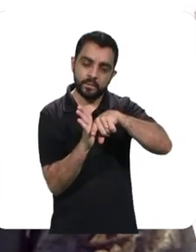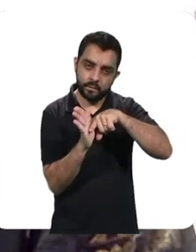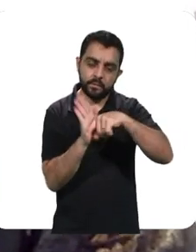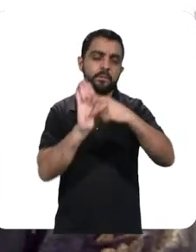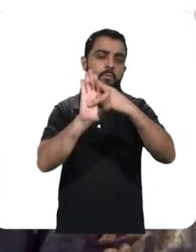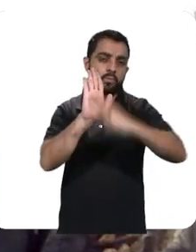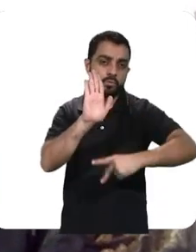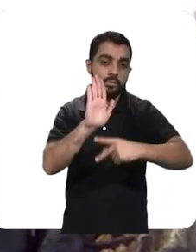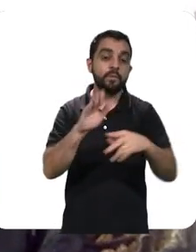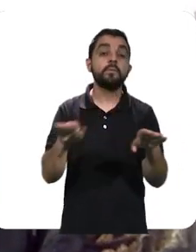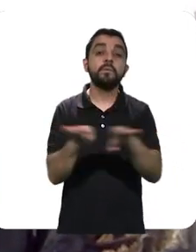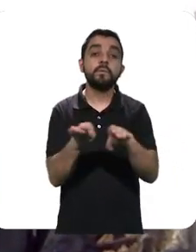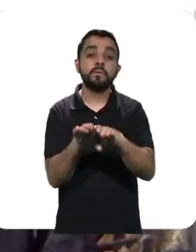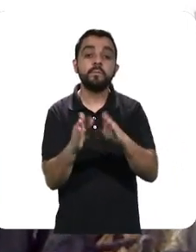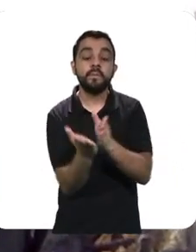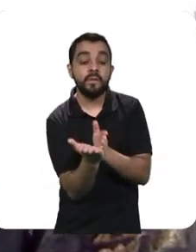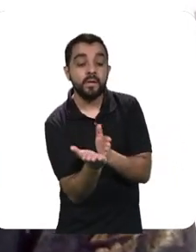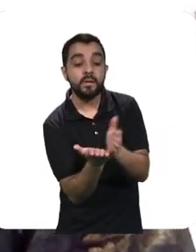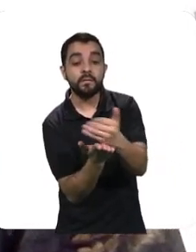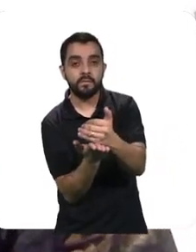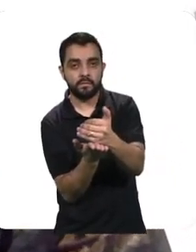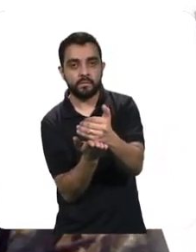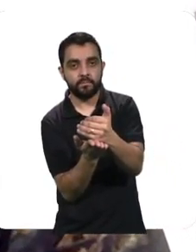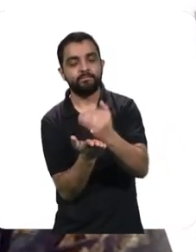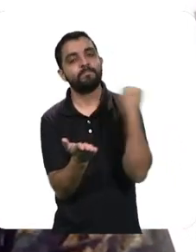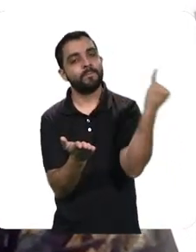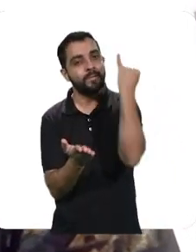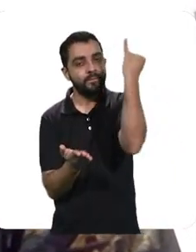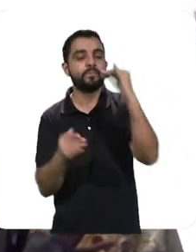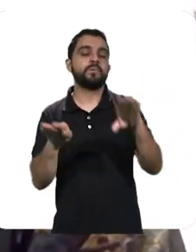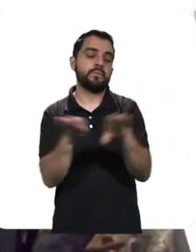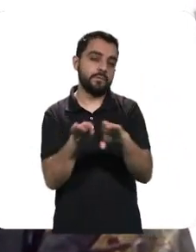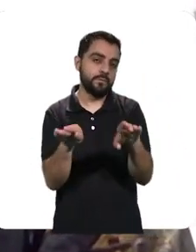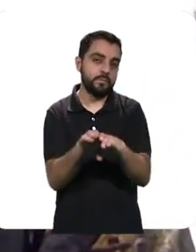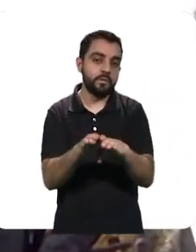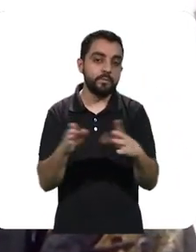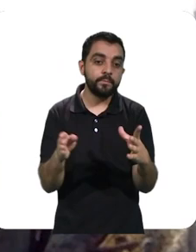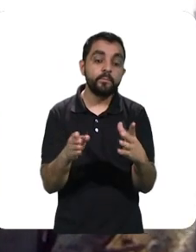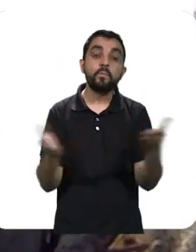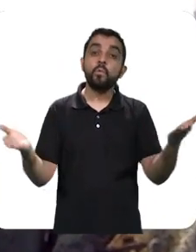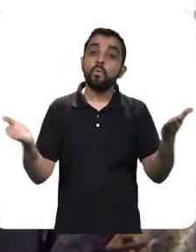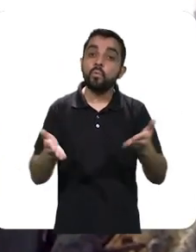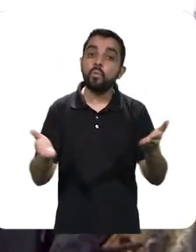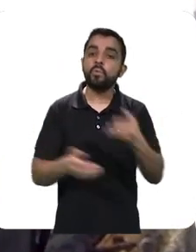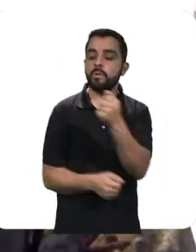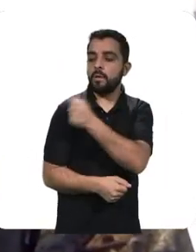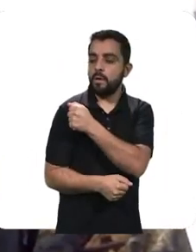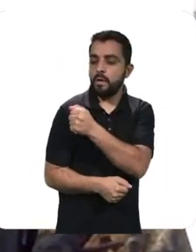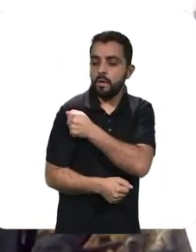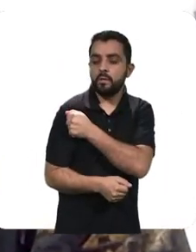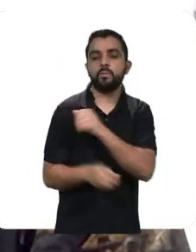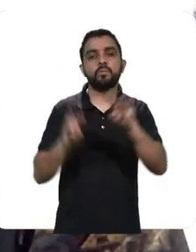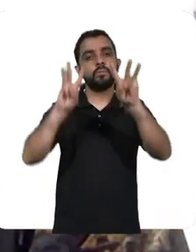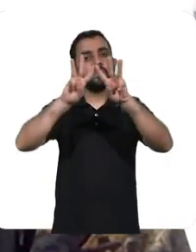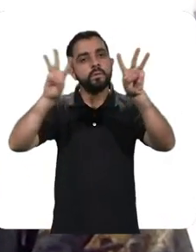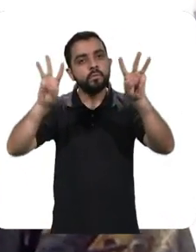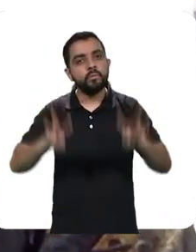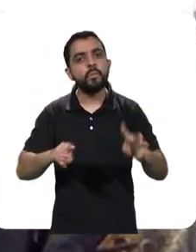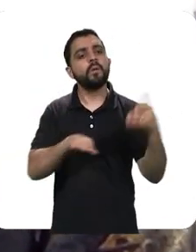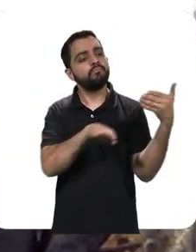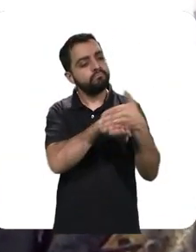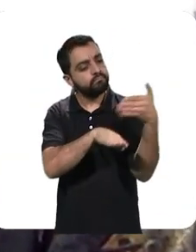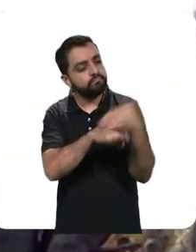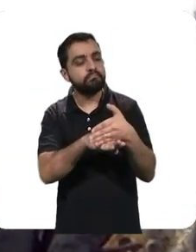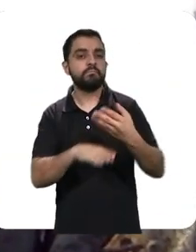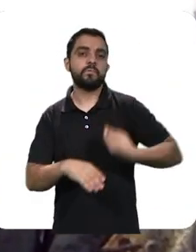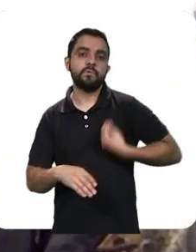fundamentais, mas mais também a projetos de extensão. A gente tem hoje alunos da UFPR atuando